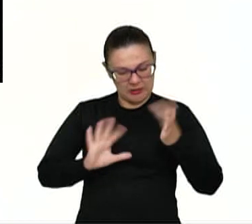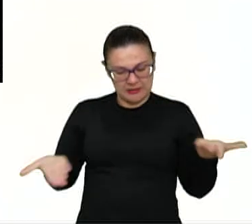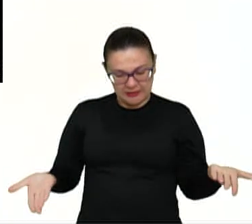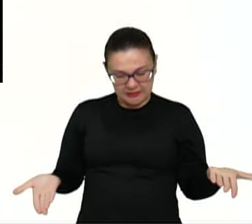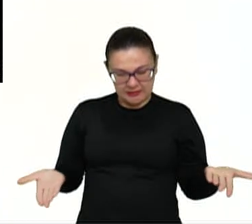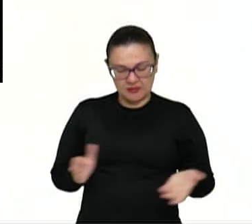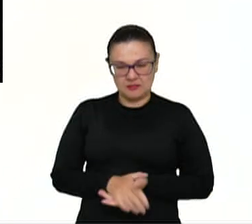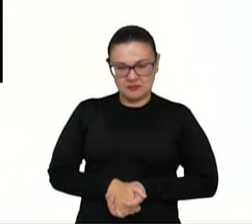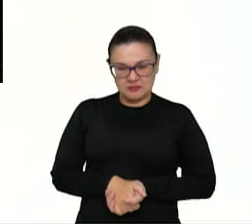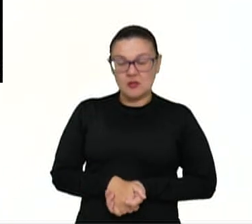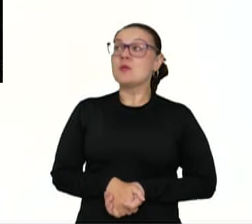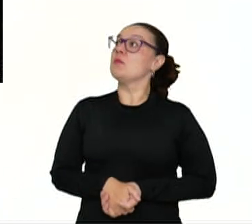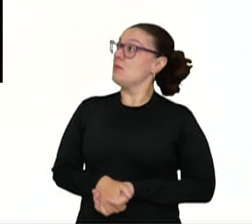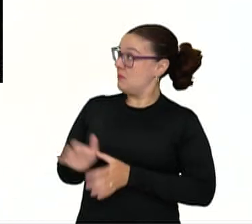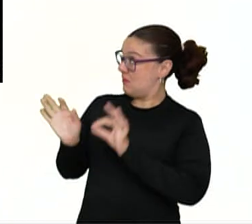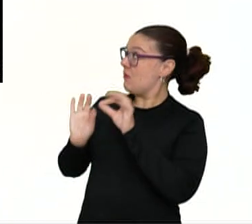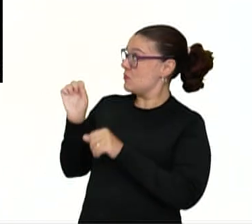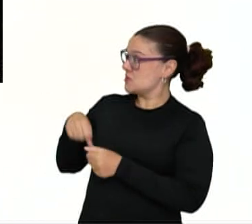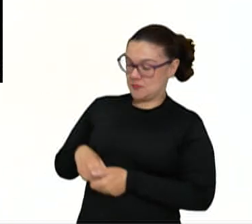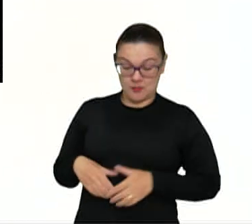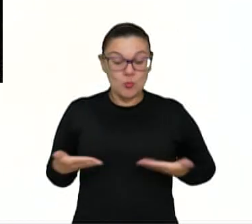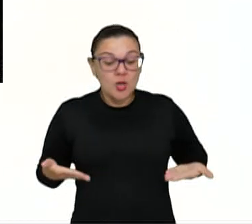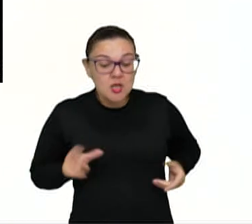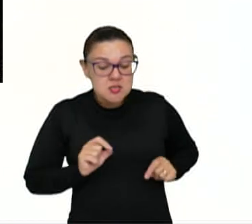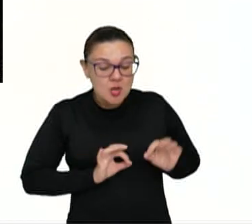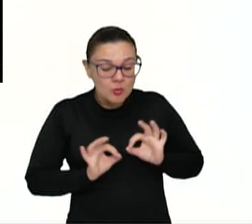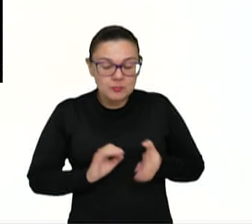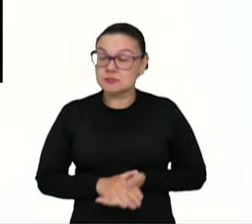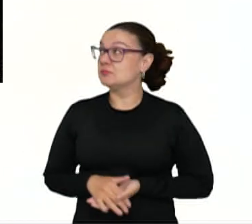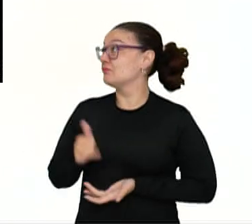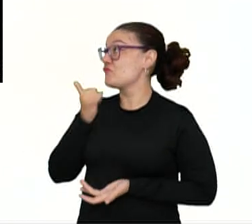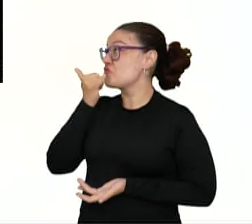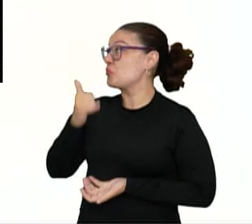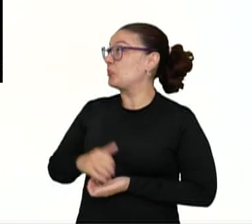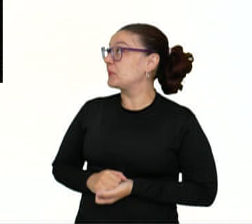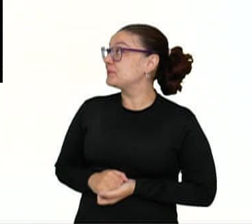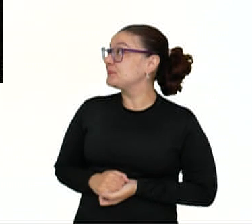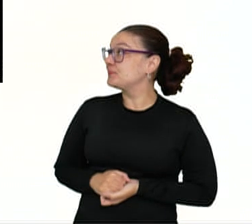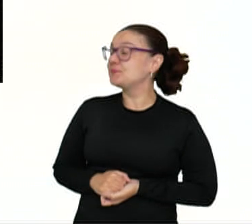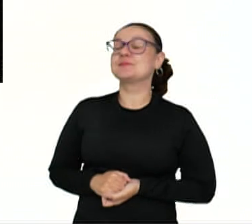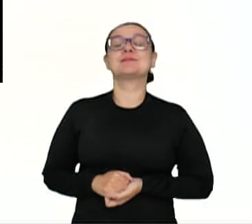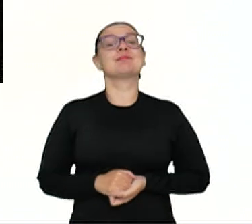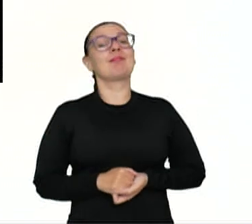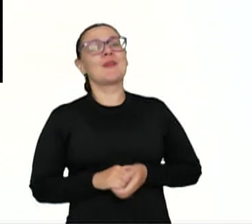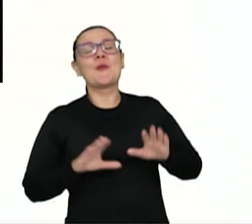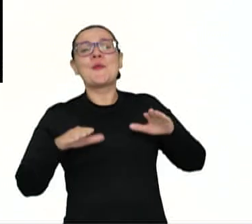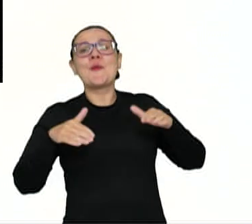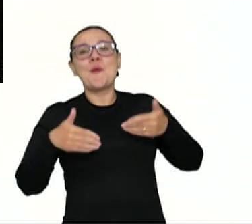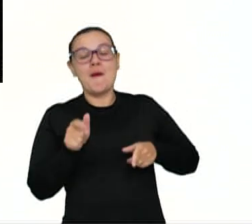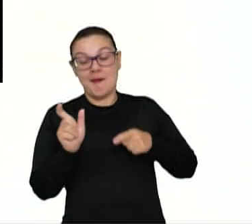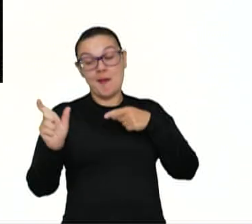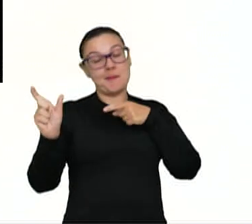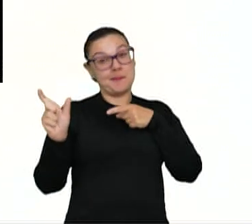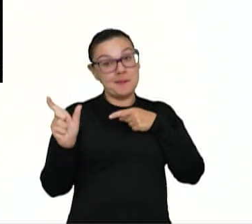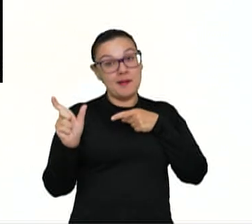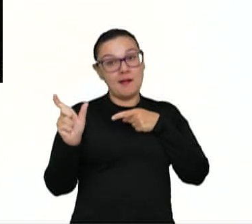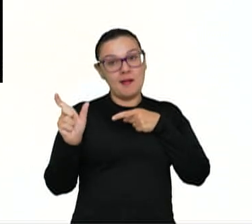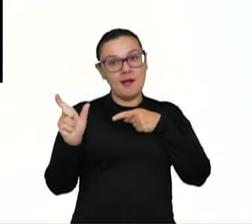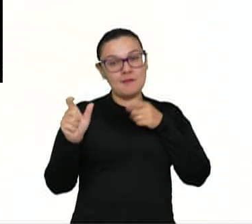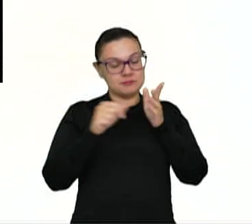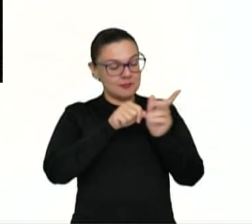não arruma nada. Arrumo sim. Arrumo o quê? Desculpas. Então, qual é a palavra que tem um